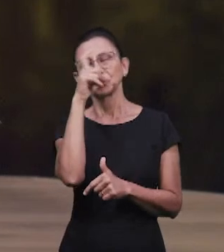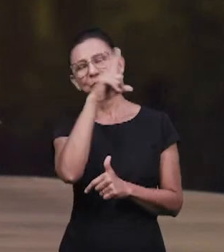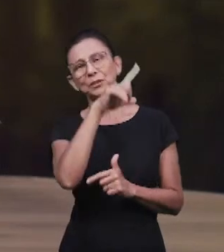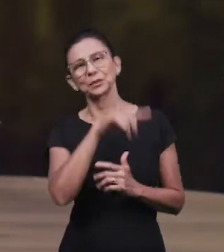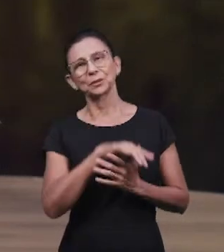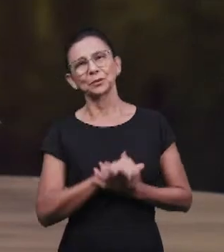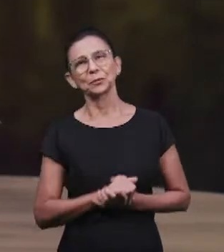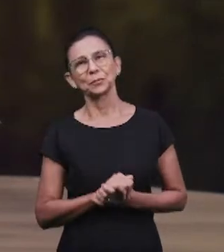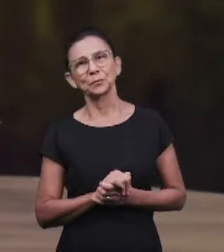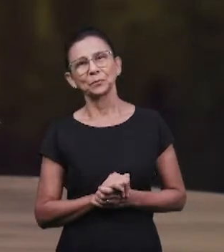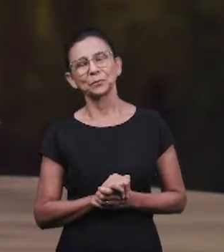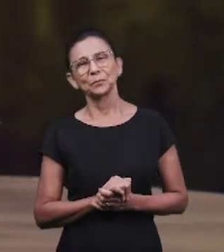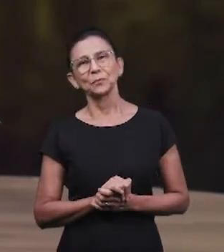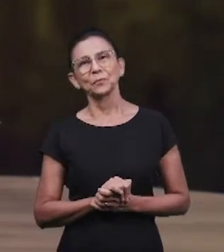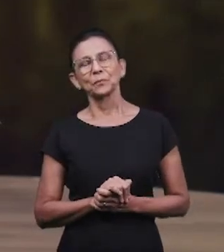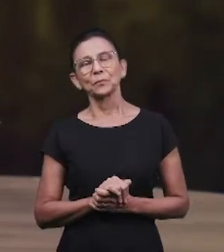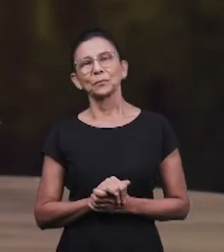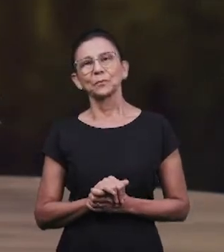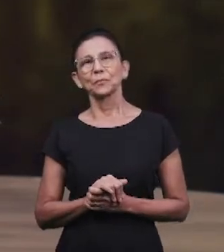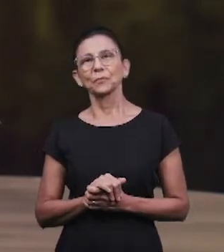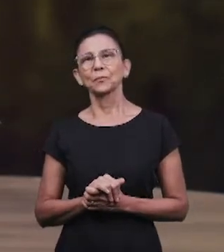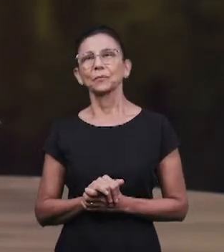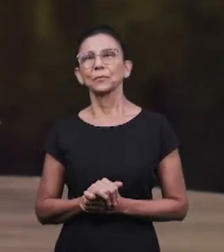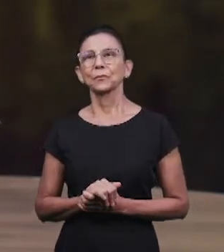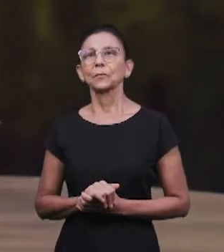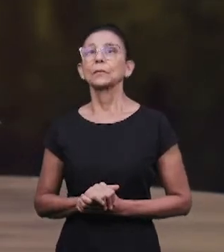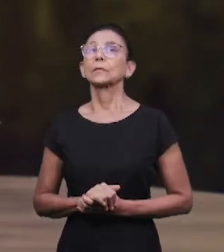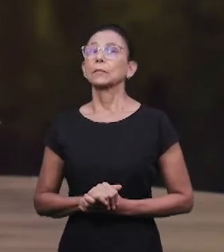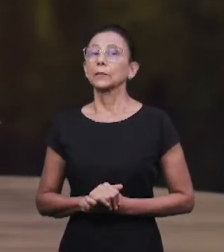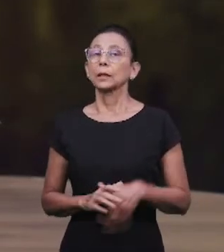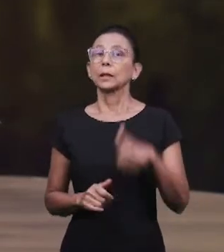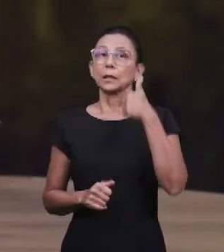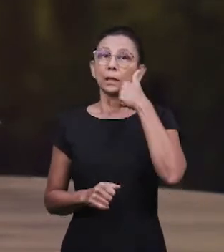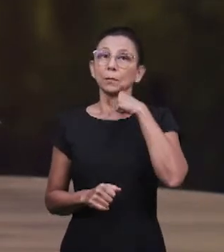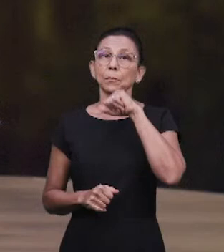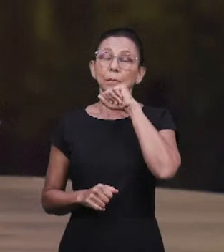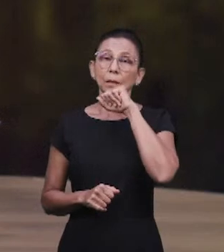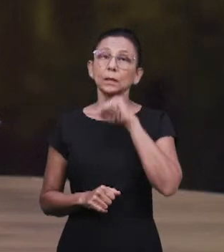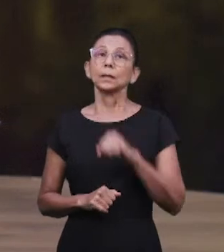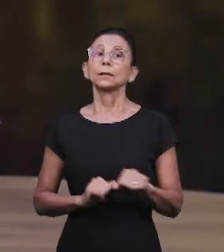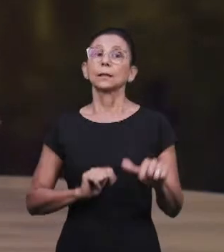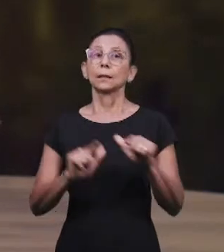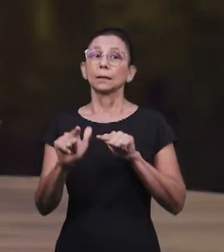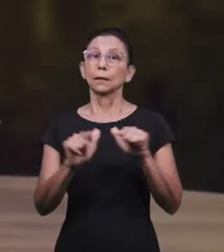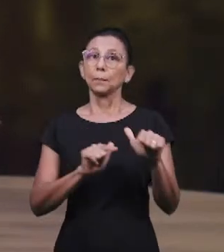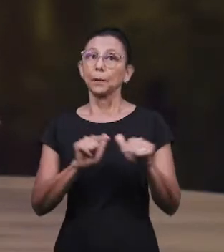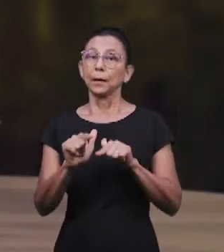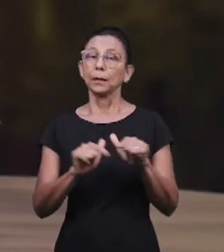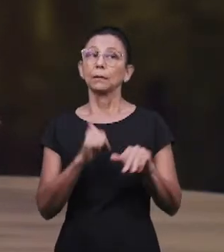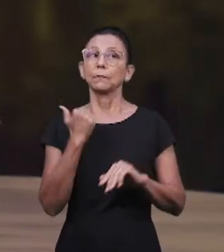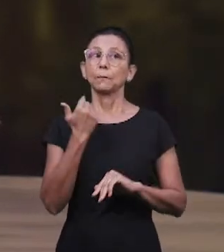situação difícil. Há mães que, diante de tudo, ainda trabalham fora.